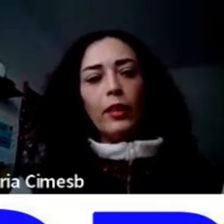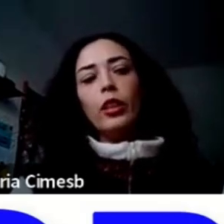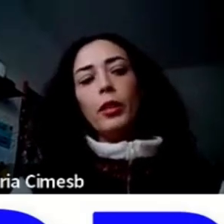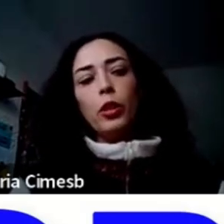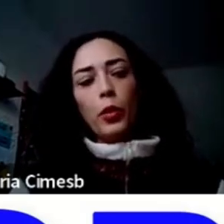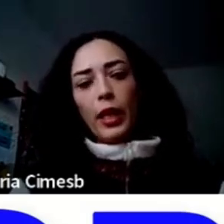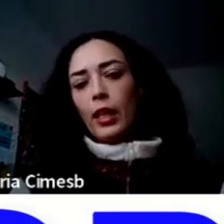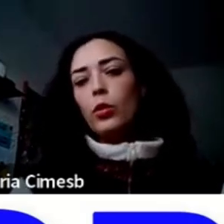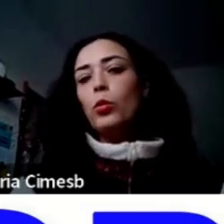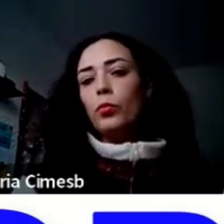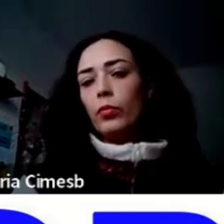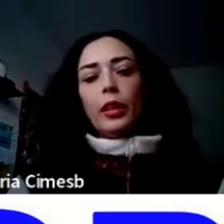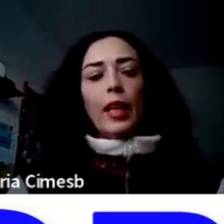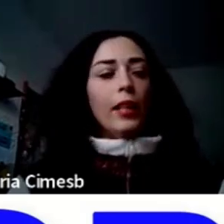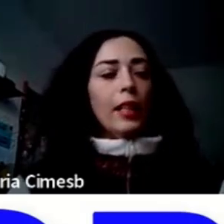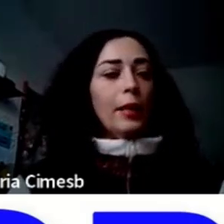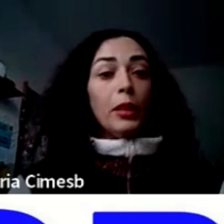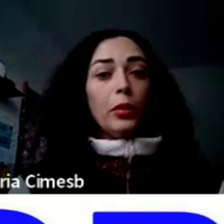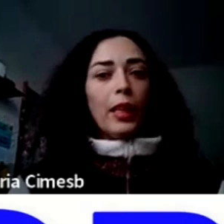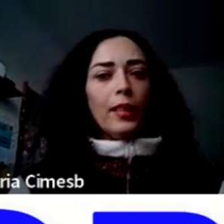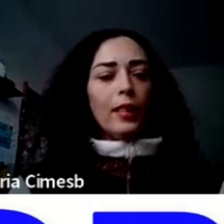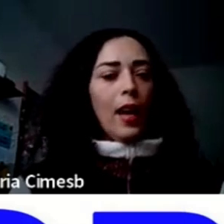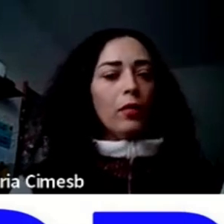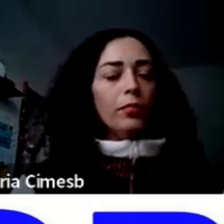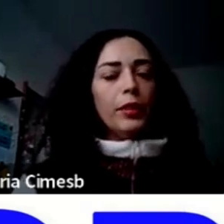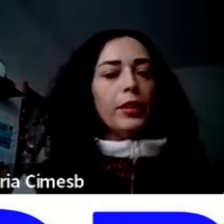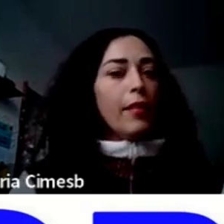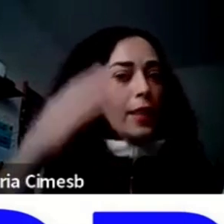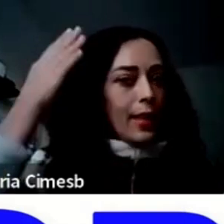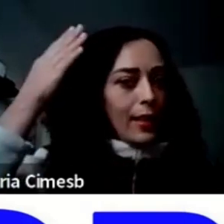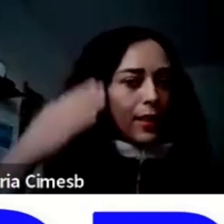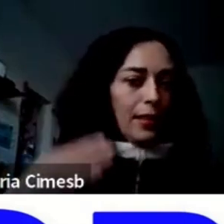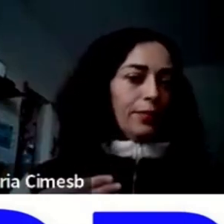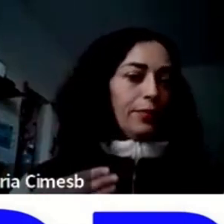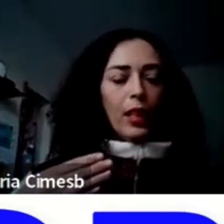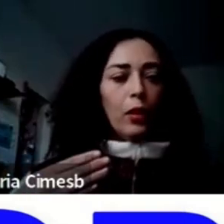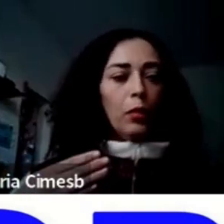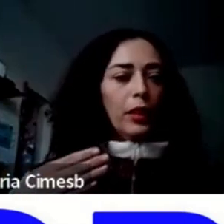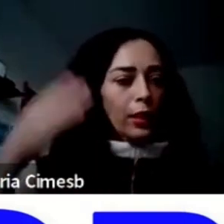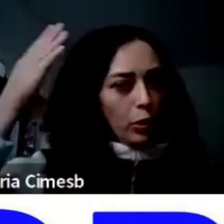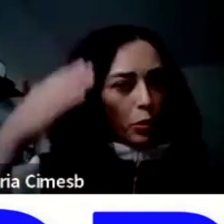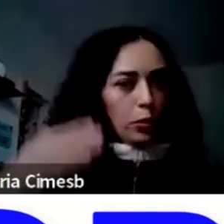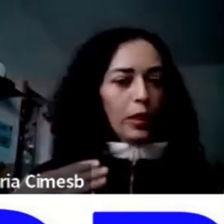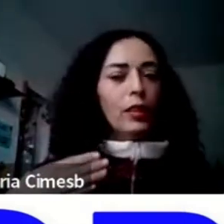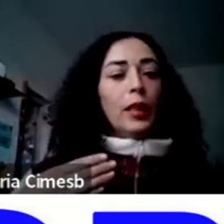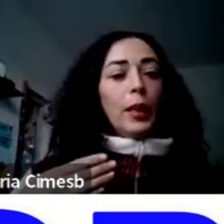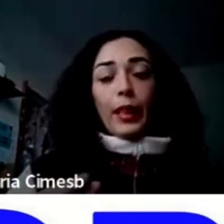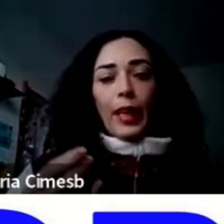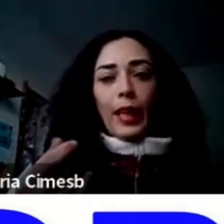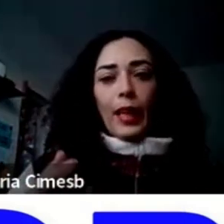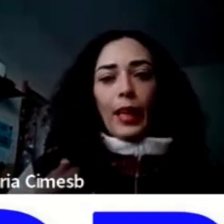rede pública, eu geralmente conheço o sinal em Libras. O que é sinal? O sinal é esse aqui, na comunidade